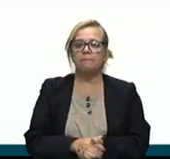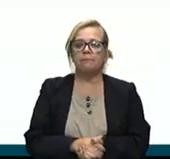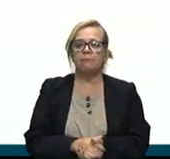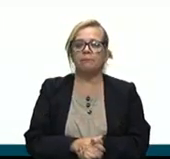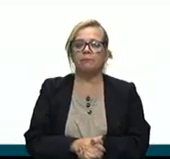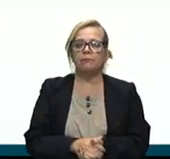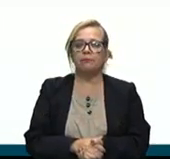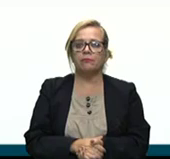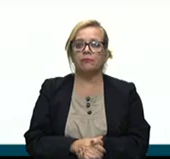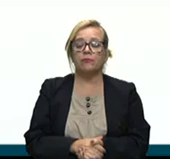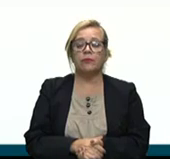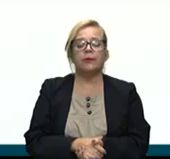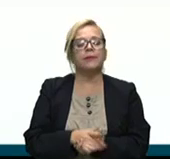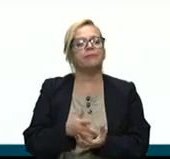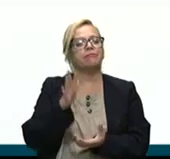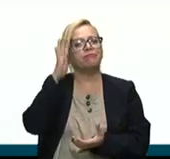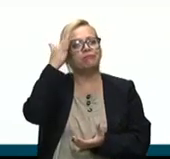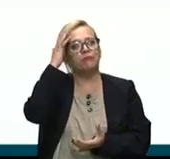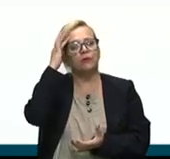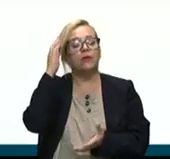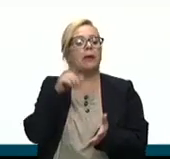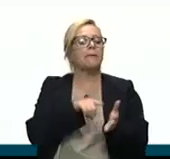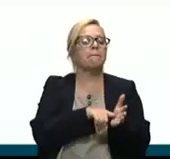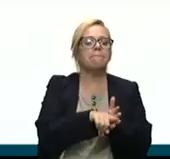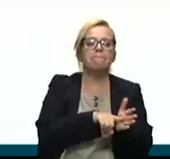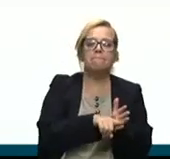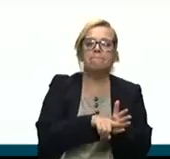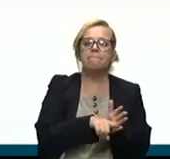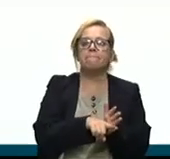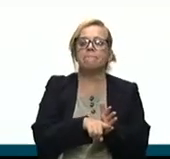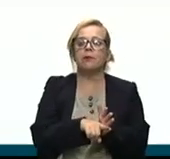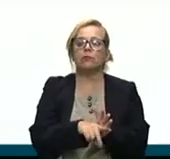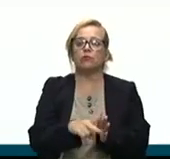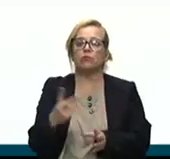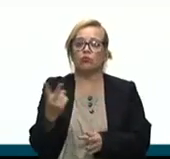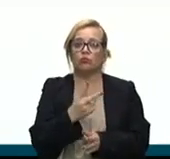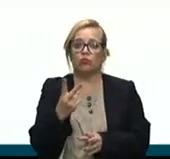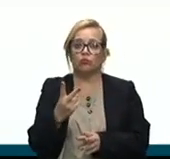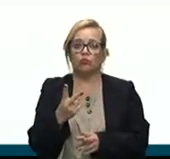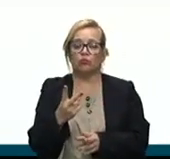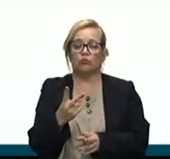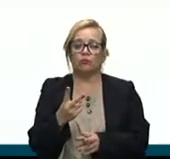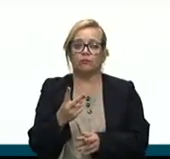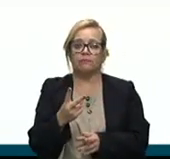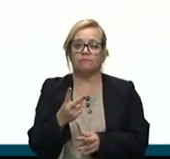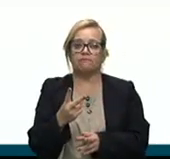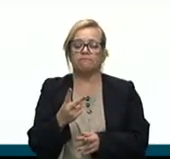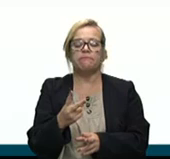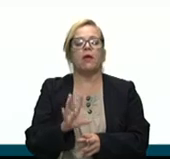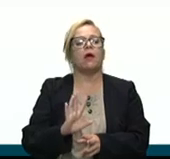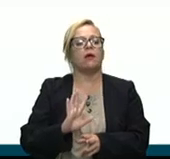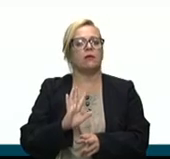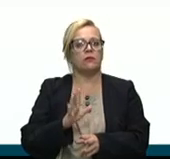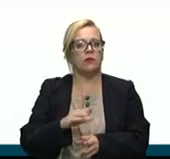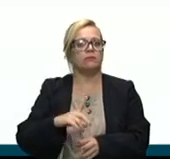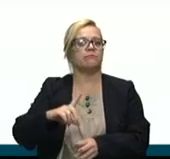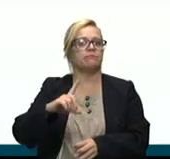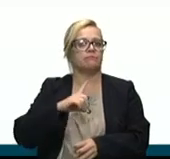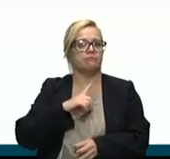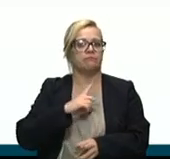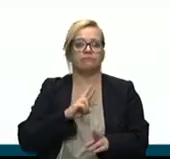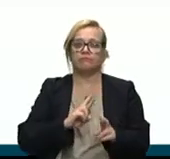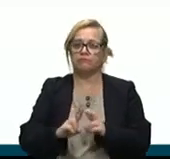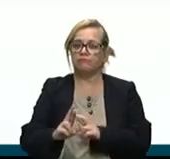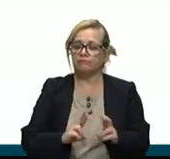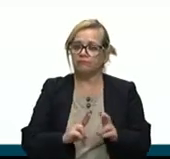Uma vez aceita a hipótese de relação de dependência entre duas variáveis, ou seja, eu já suponho que exista a relação